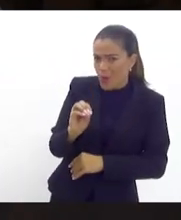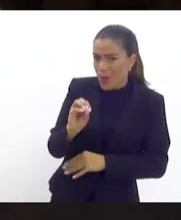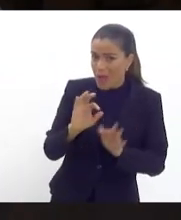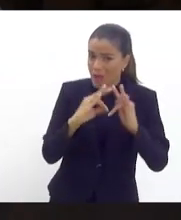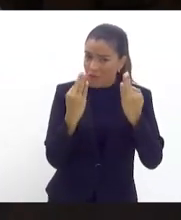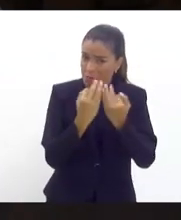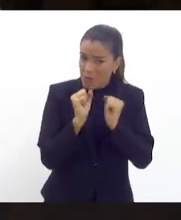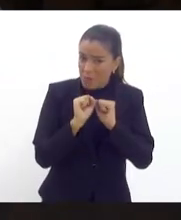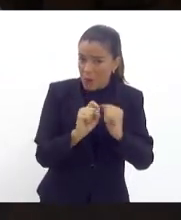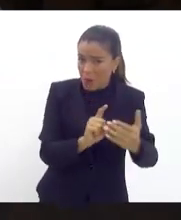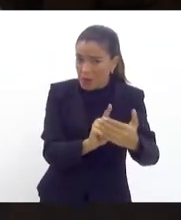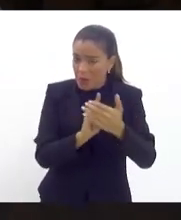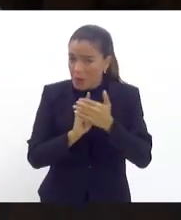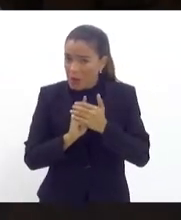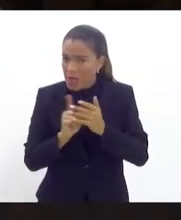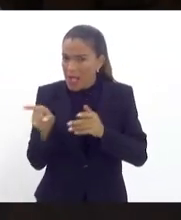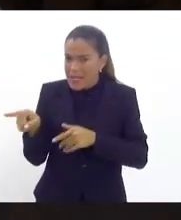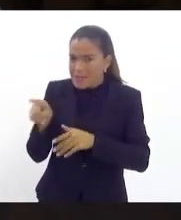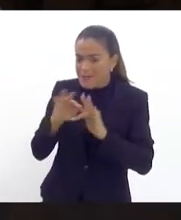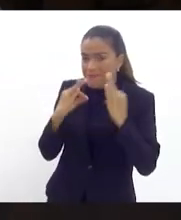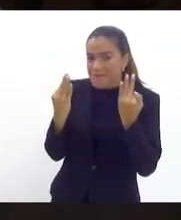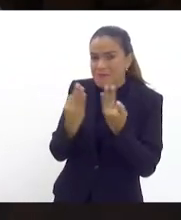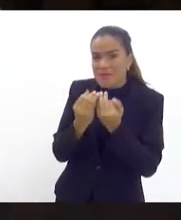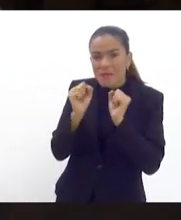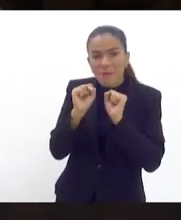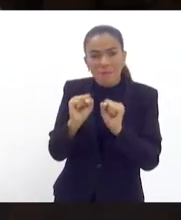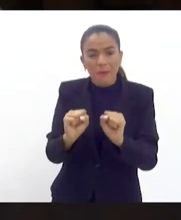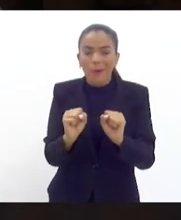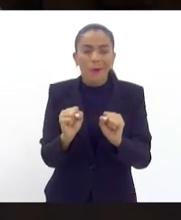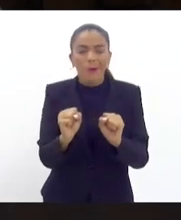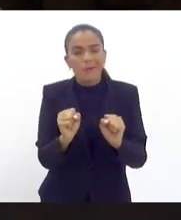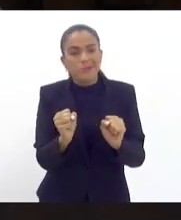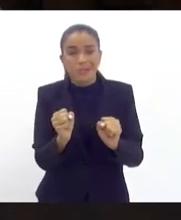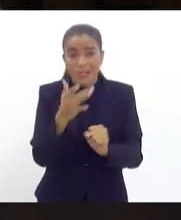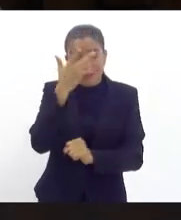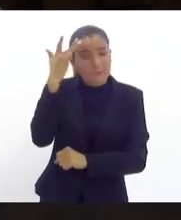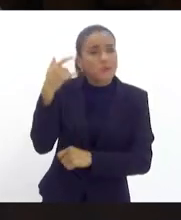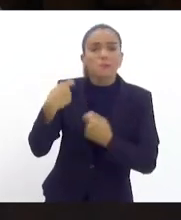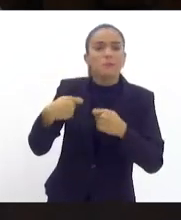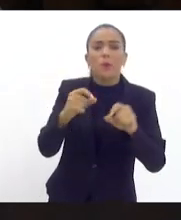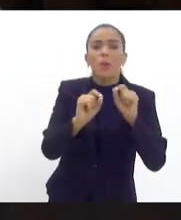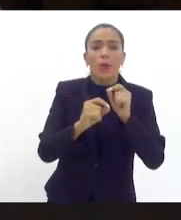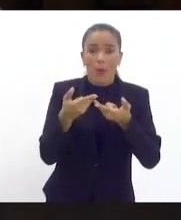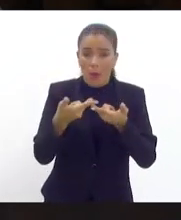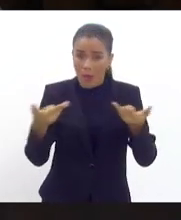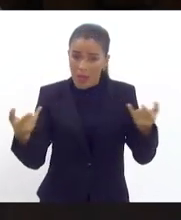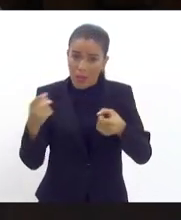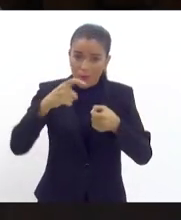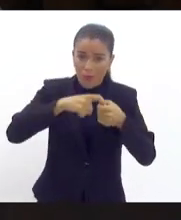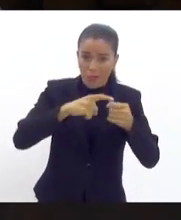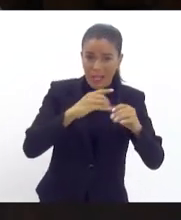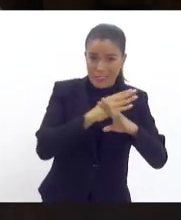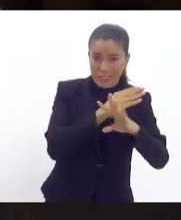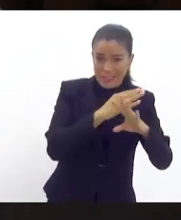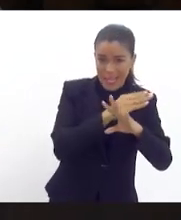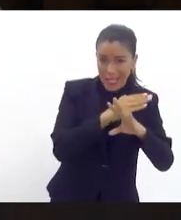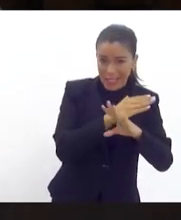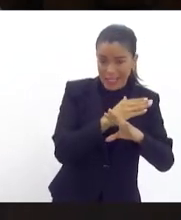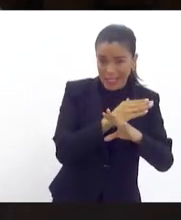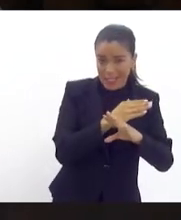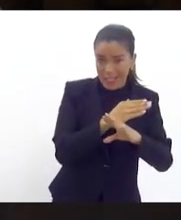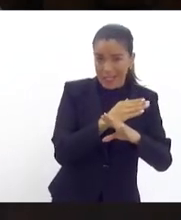acolher essa família pode é essa pessoa precisa de quê De uma passagem para voltar a sua cidade natal